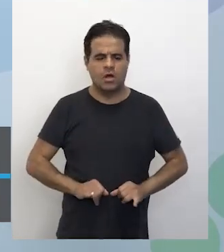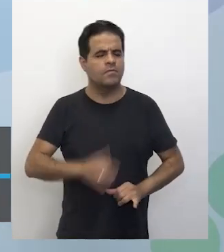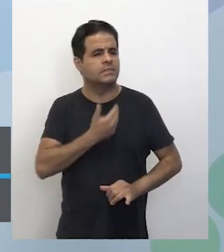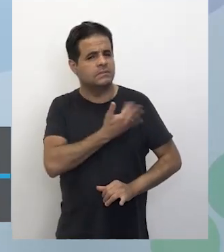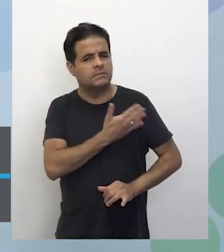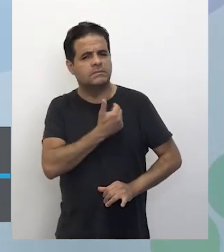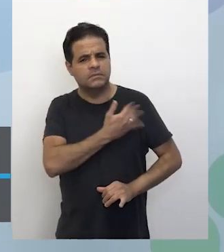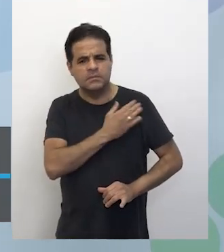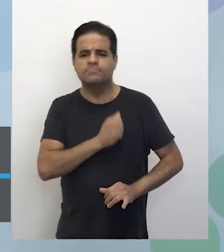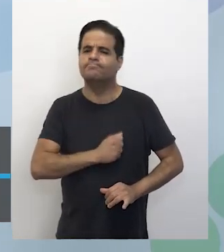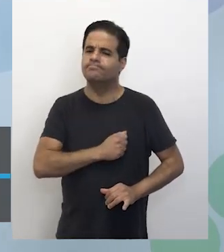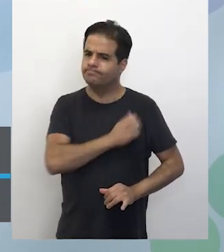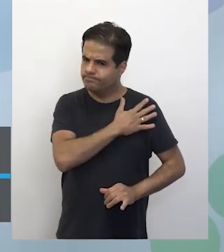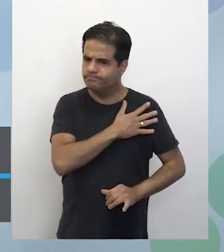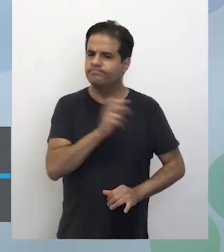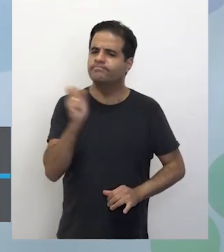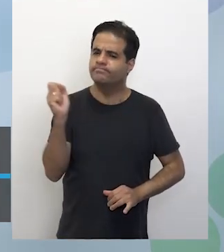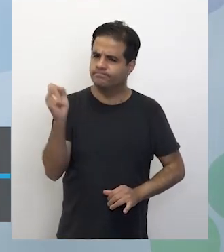né?